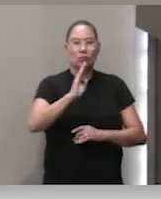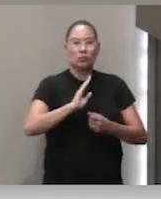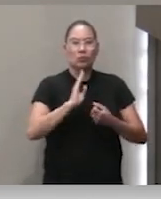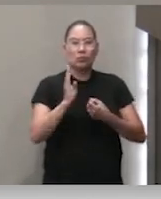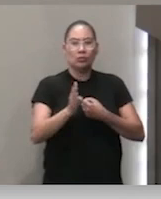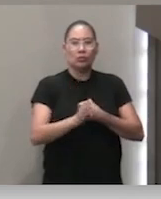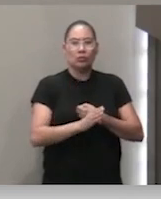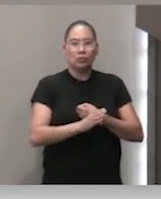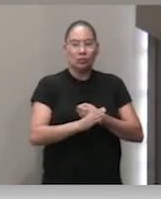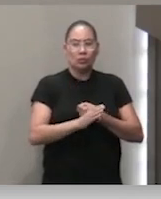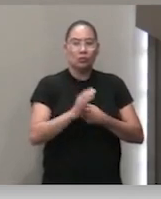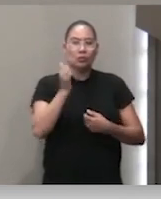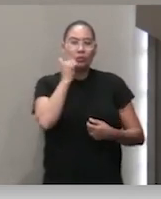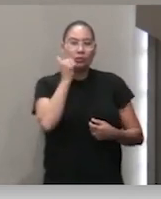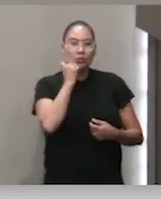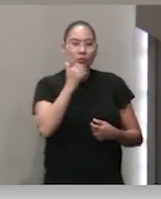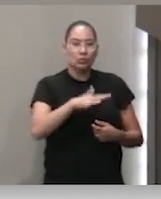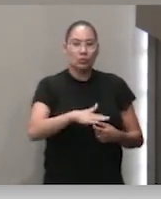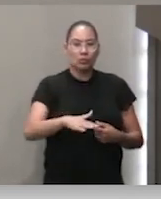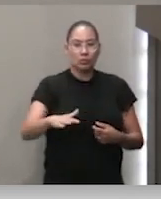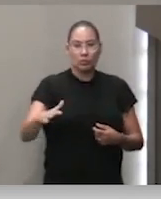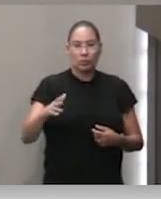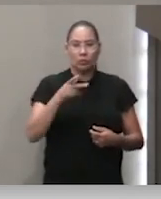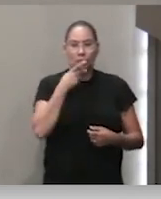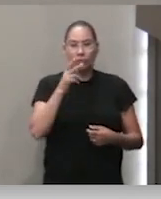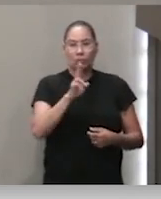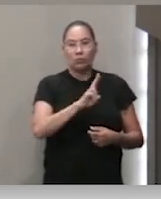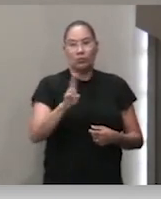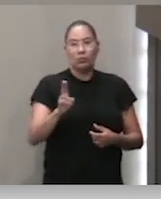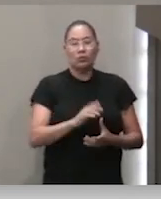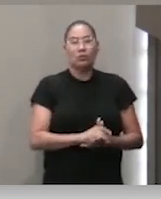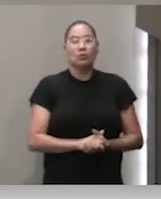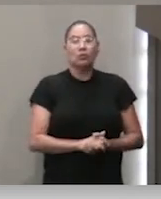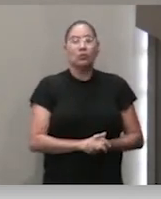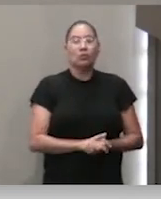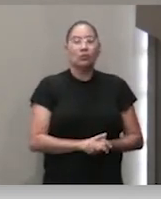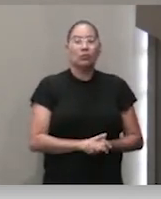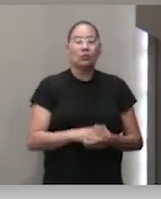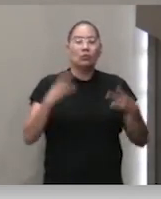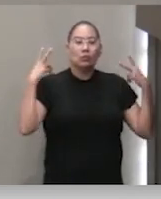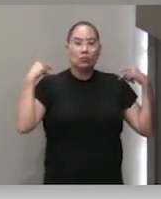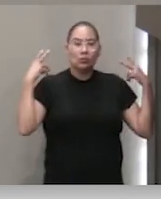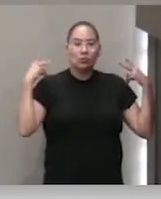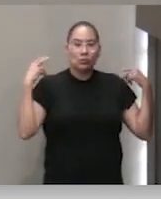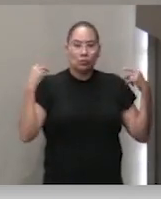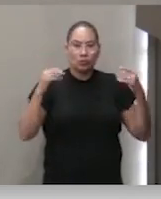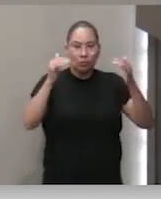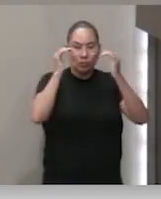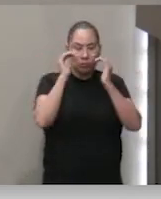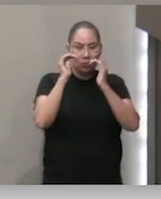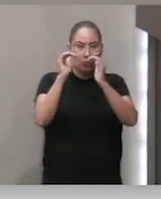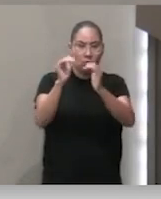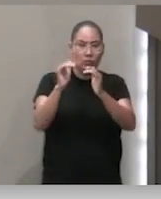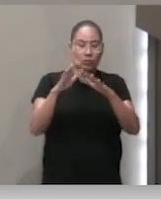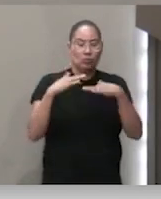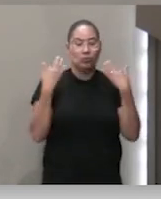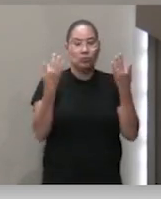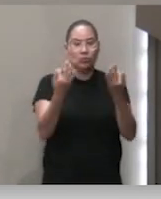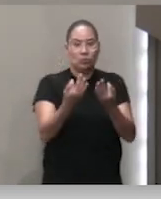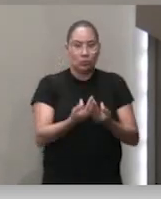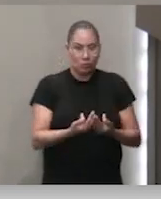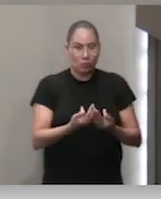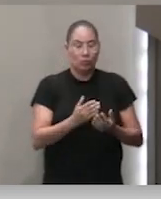muitas pedreiras. Não vou citar aqui o nome de pedreira, mas eu quero dizer o seguinte, motorista, respeitem essas famílias,